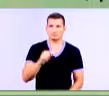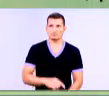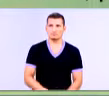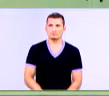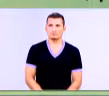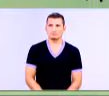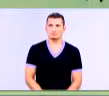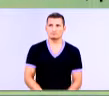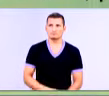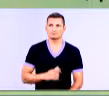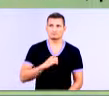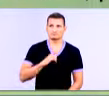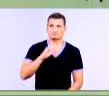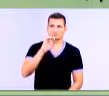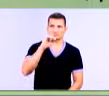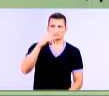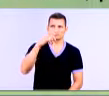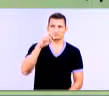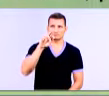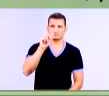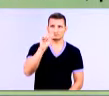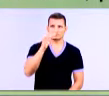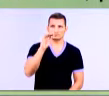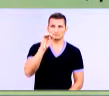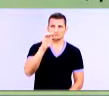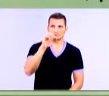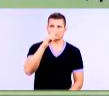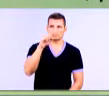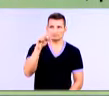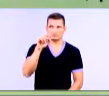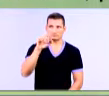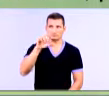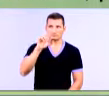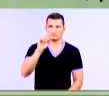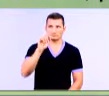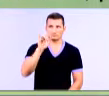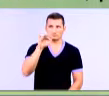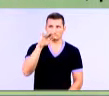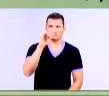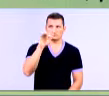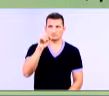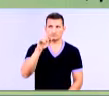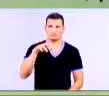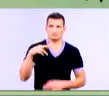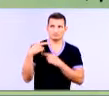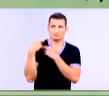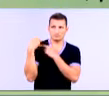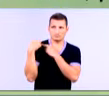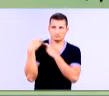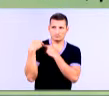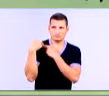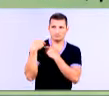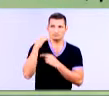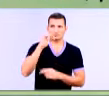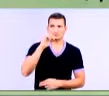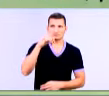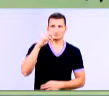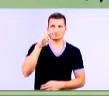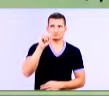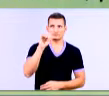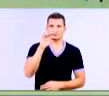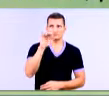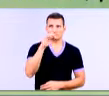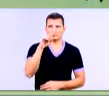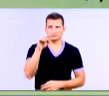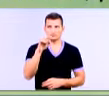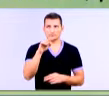E nós temos operações lógicas, gente. Essas operações lógicas são responsáveis pelas operações relacionadas e realizadas no